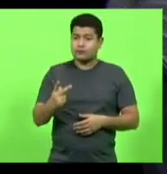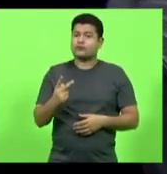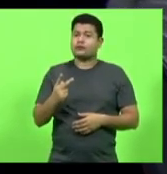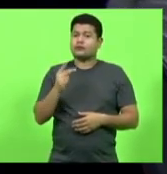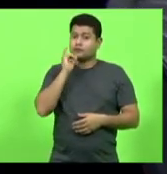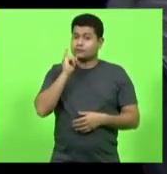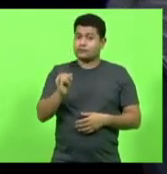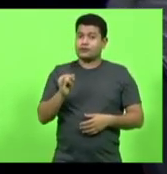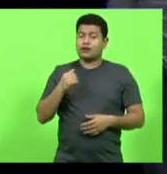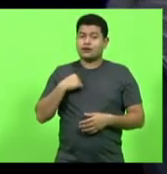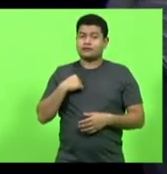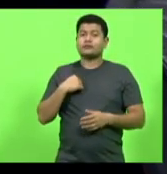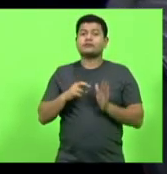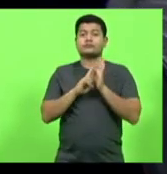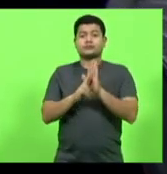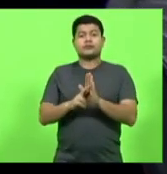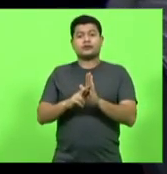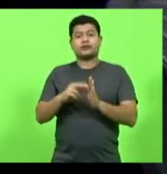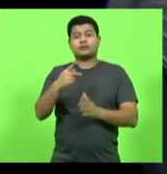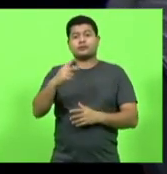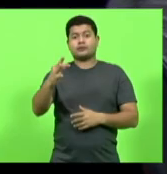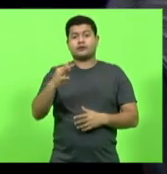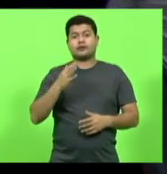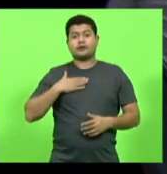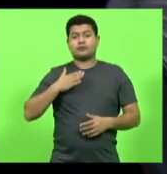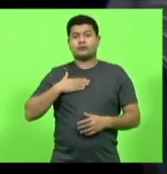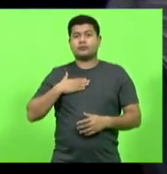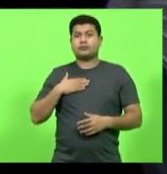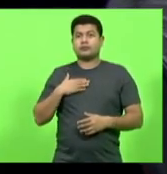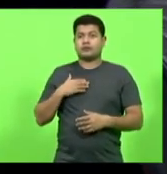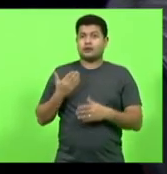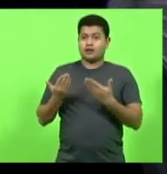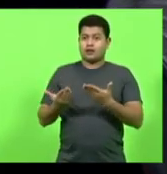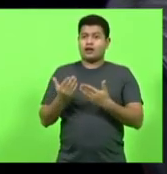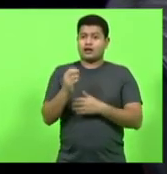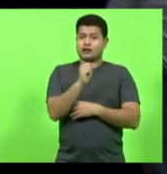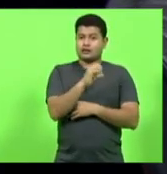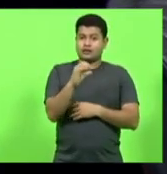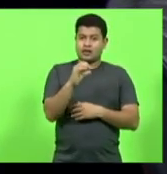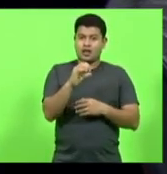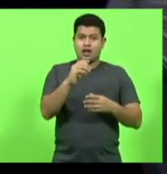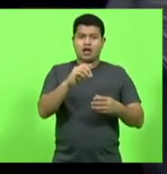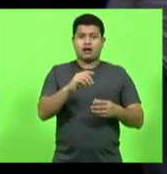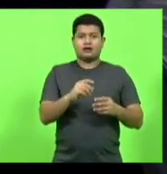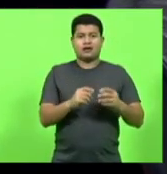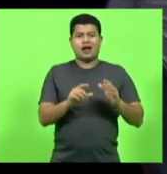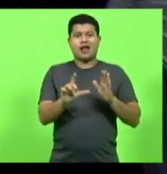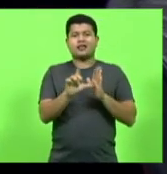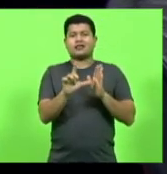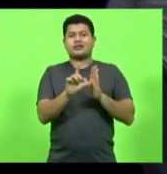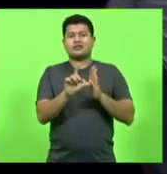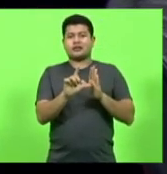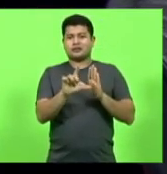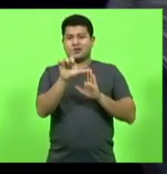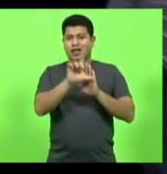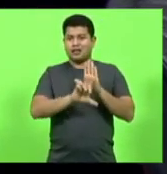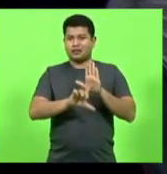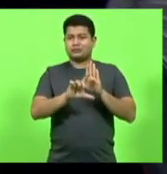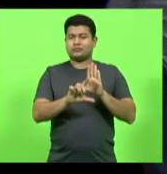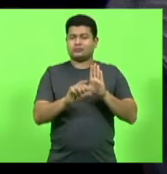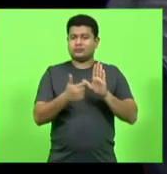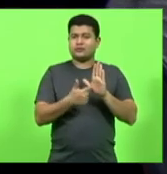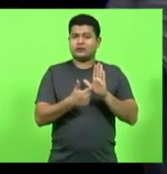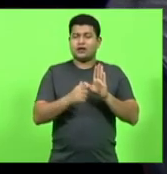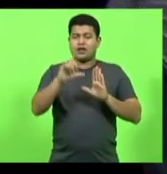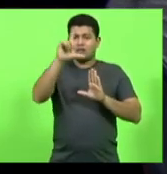o meu partido, que a minha listinha de SCs não vai diminuir em função desse aporte de recursos